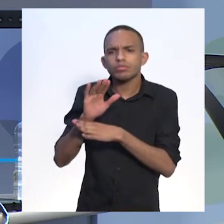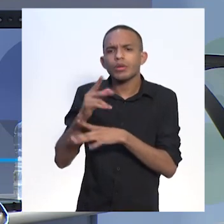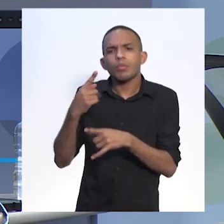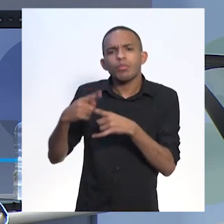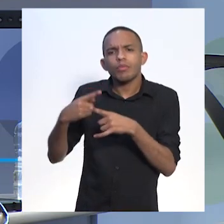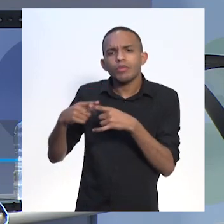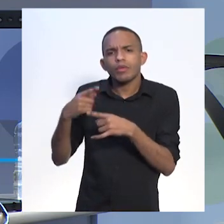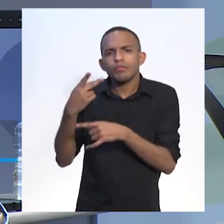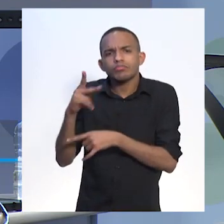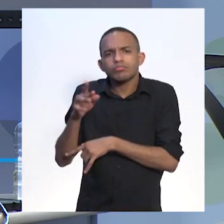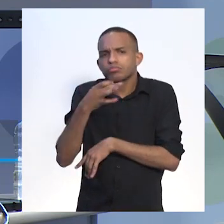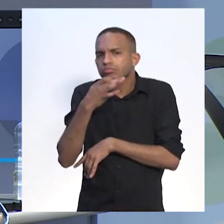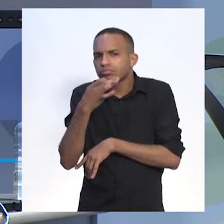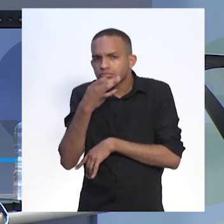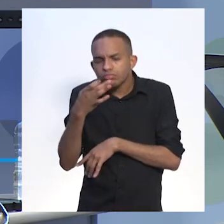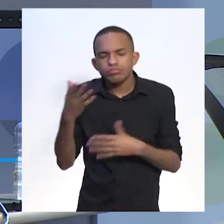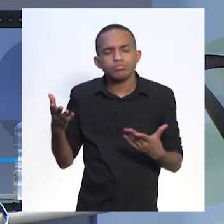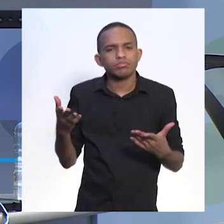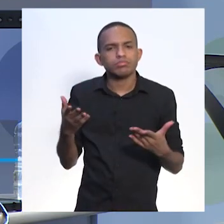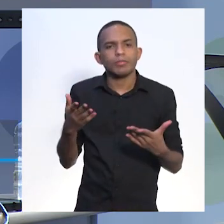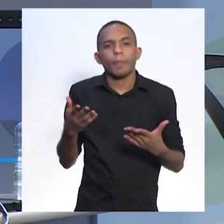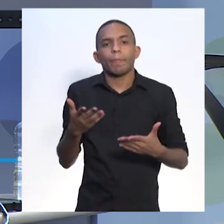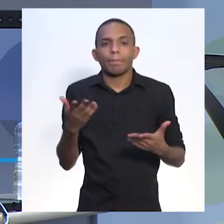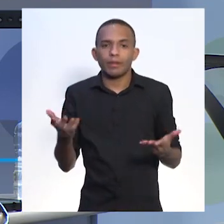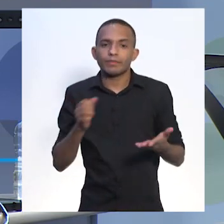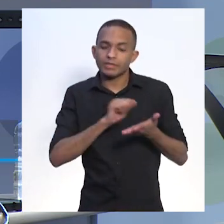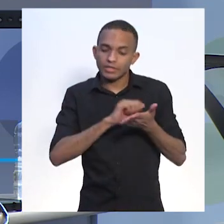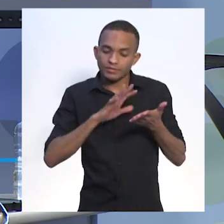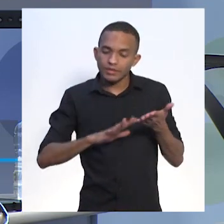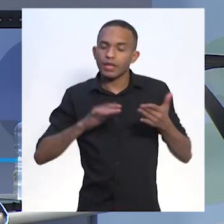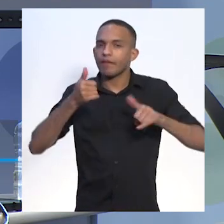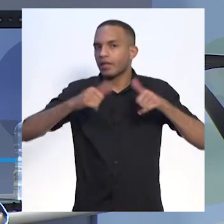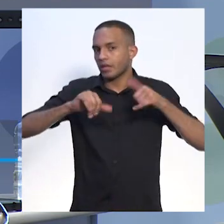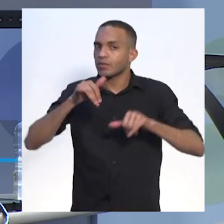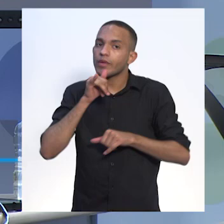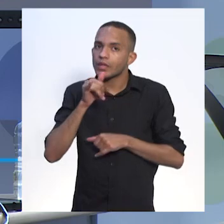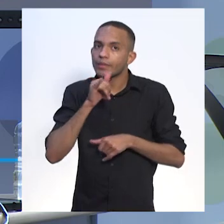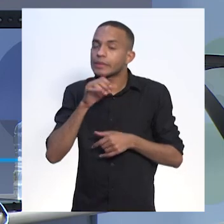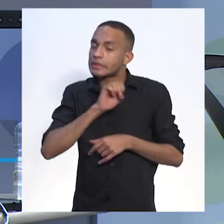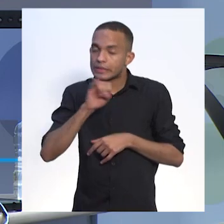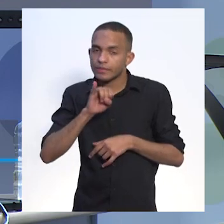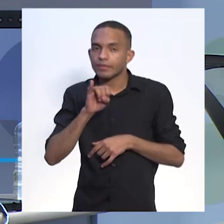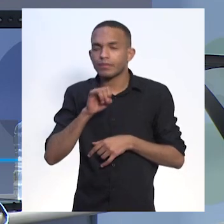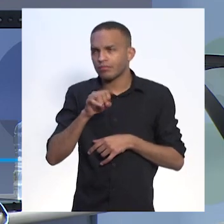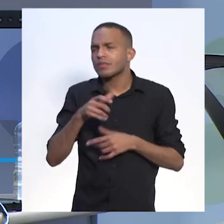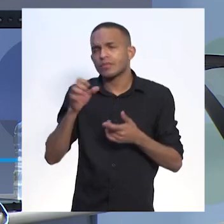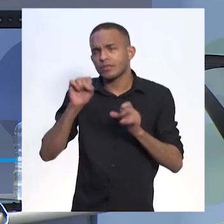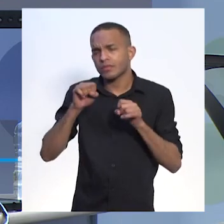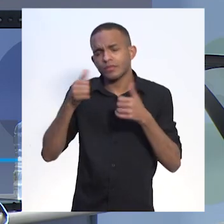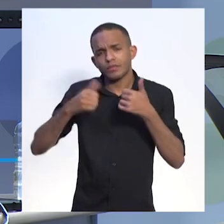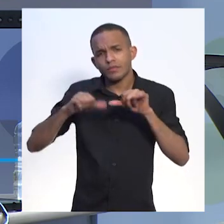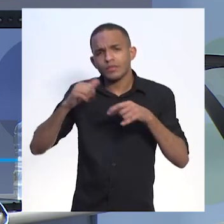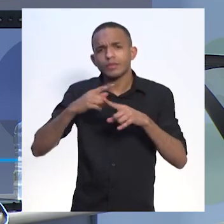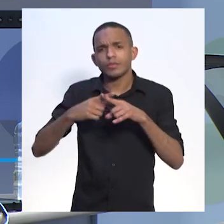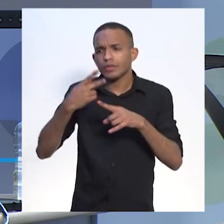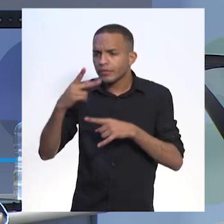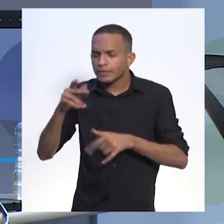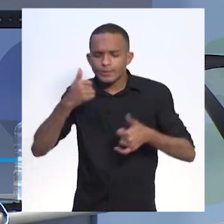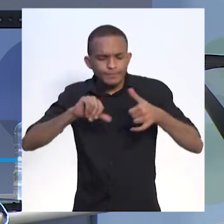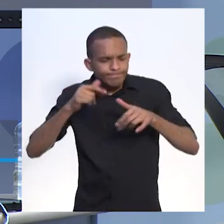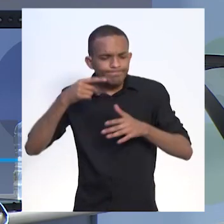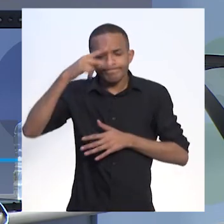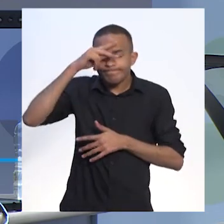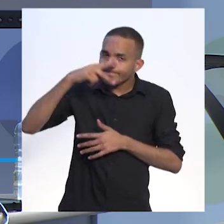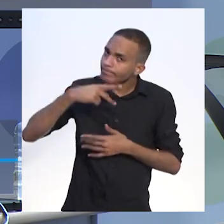seja o título auxiliar? Se fosse tipo, uma atividade avaliativa, por exemplo, e na verdade é uma atividade avaliativa porque vocês estão se